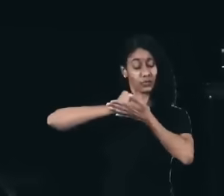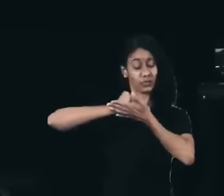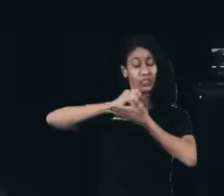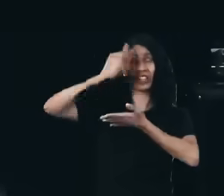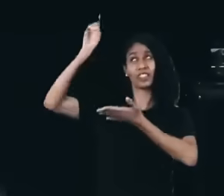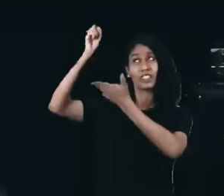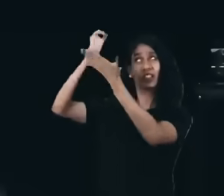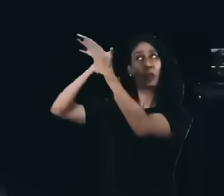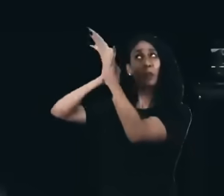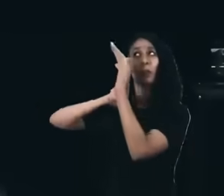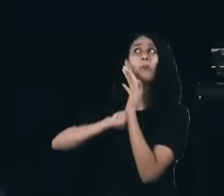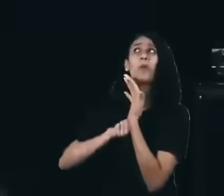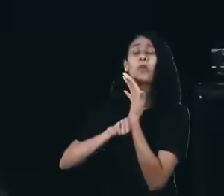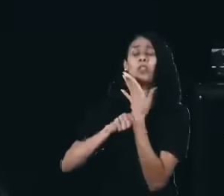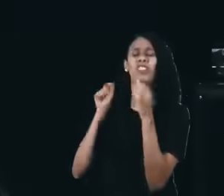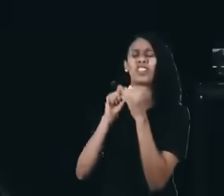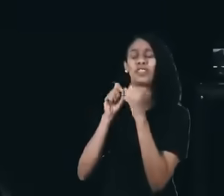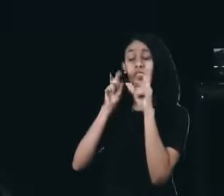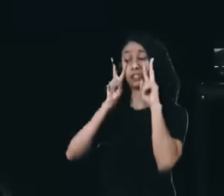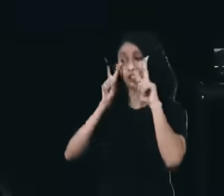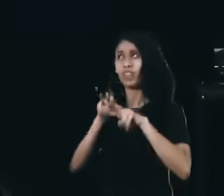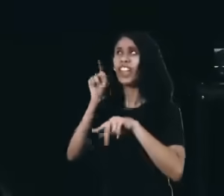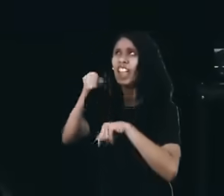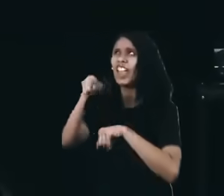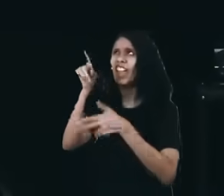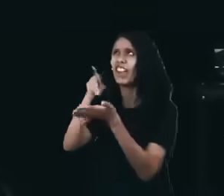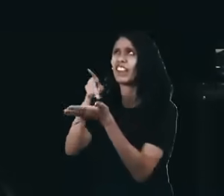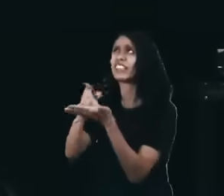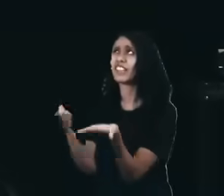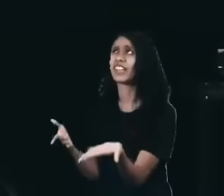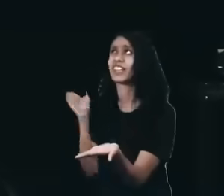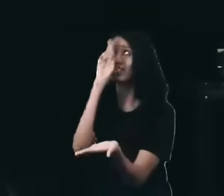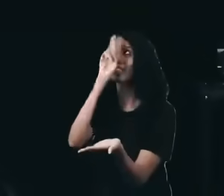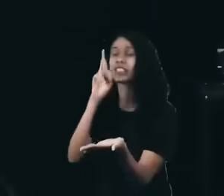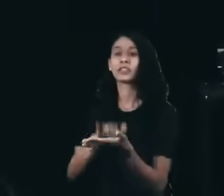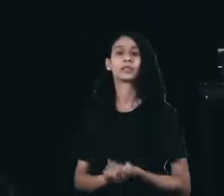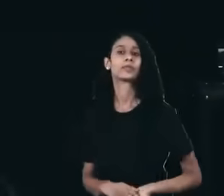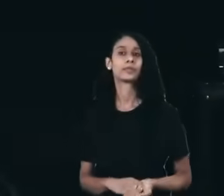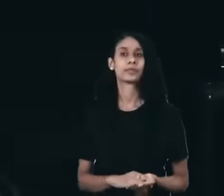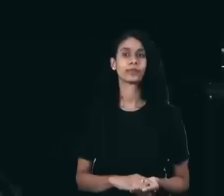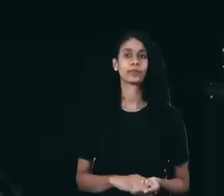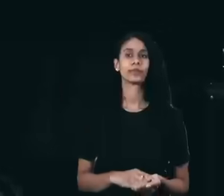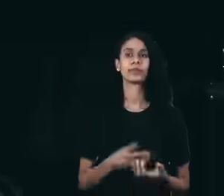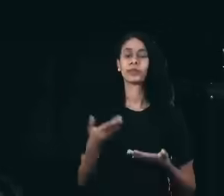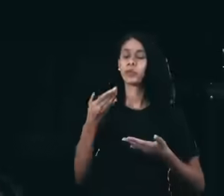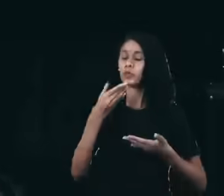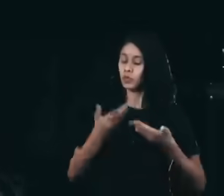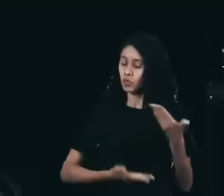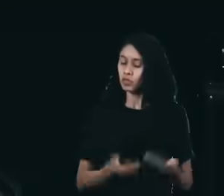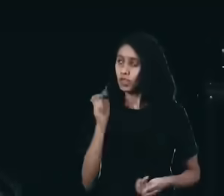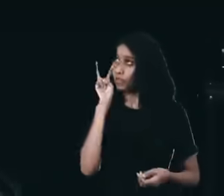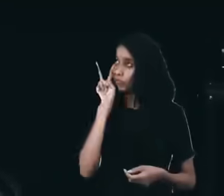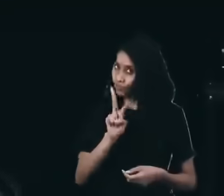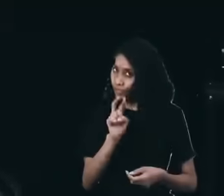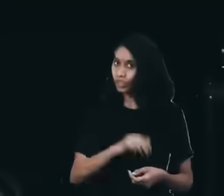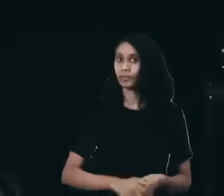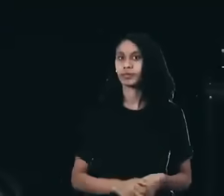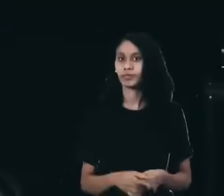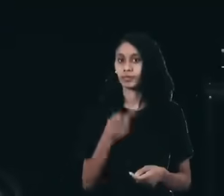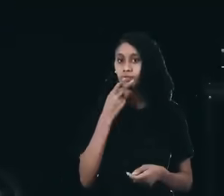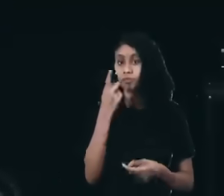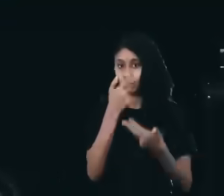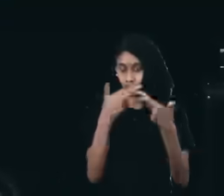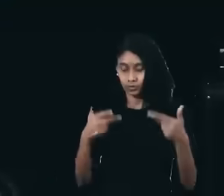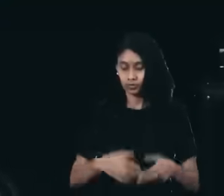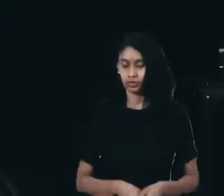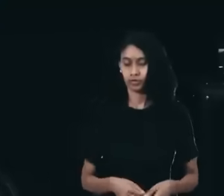me mostra. Deus, faz eu enxergar. É ela, Senhor. Ele estava observando. Deixa eu te dizer uma